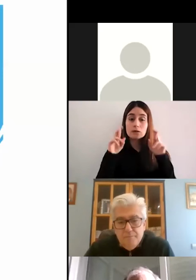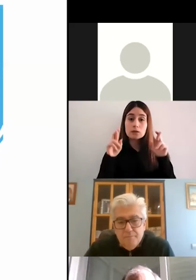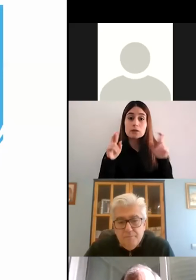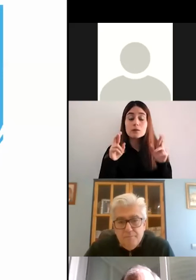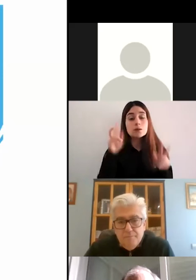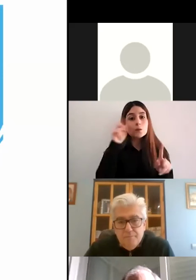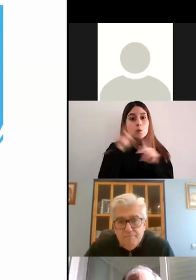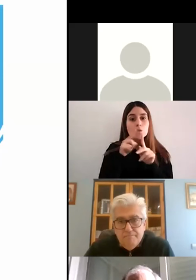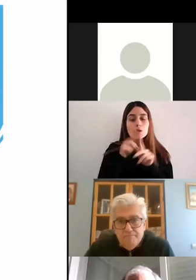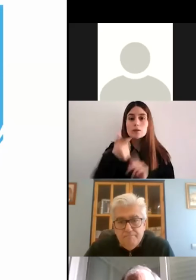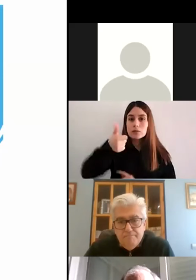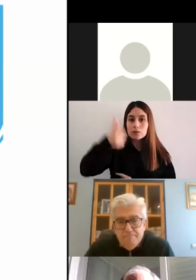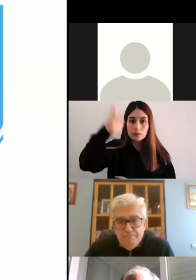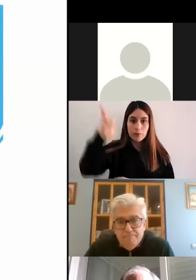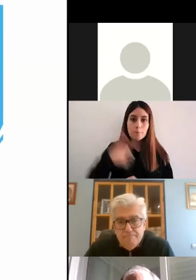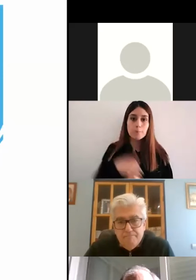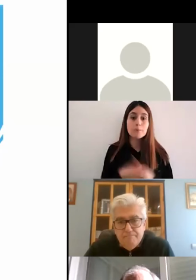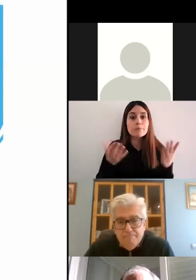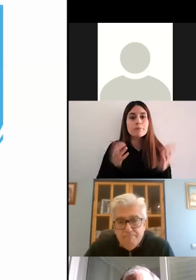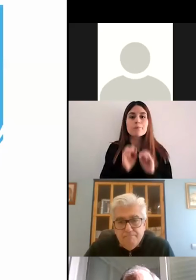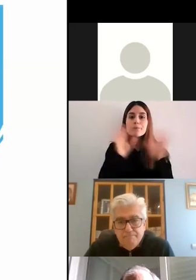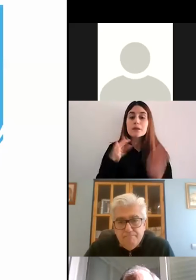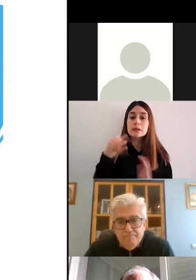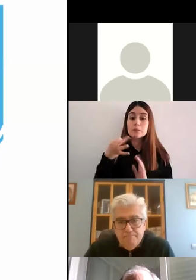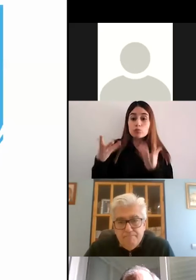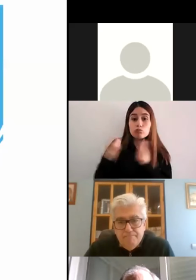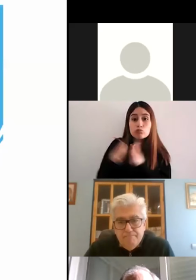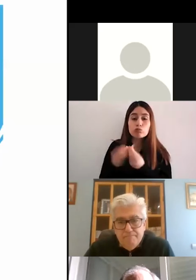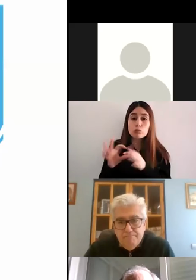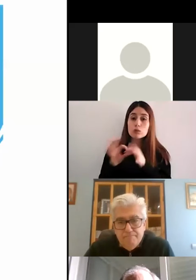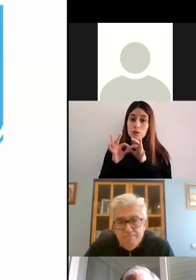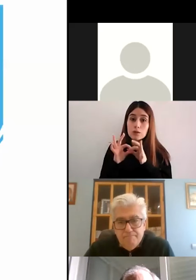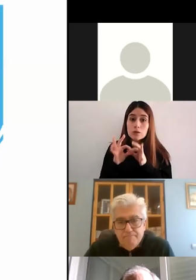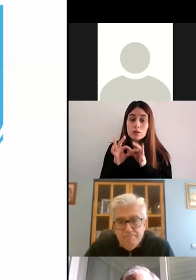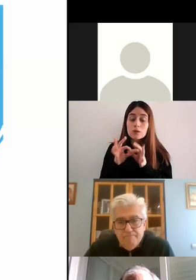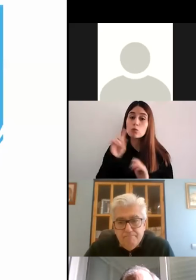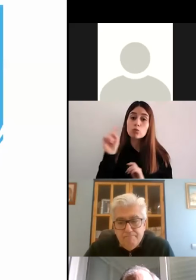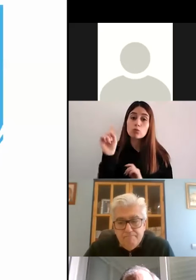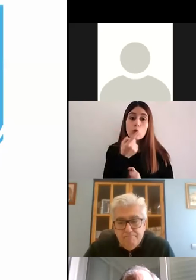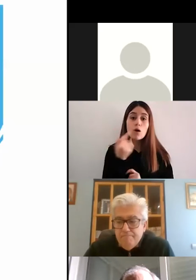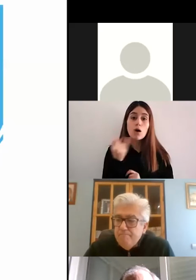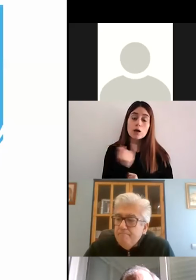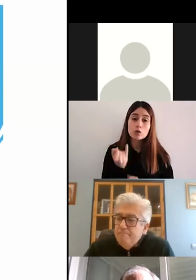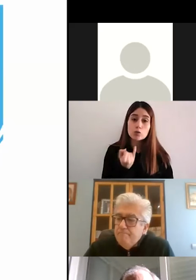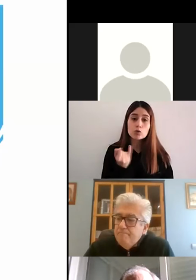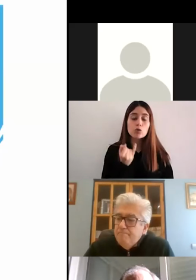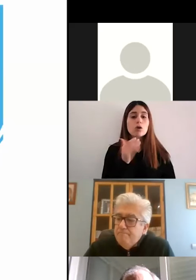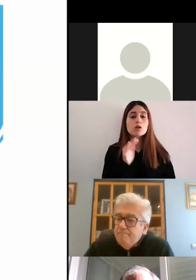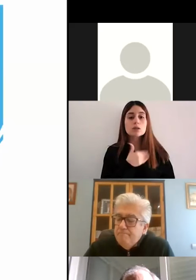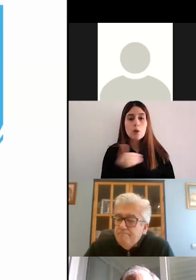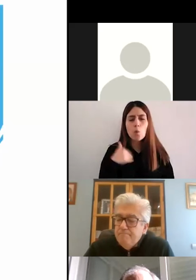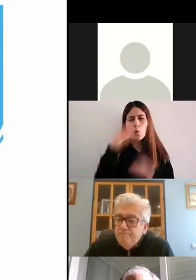de algo melhor. Claro que sempre juntos, em parceria com todas as instituições da saúde,